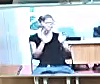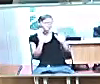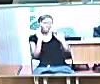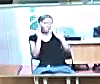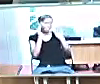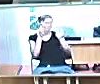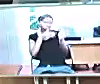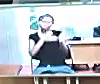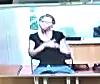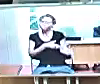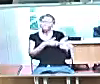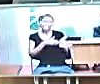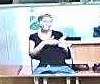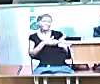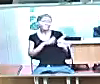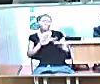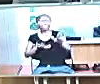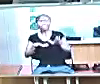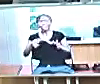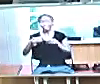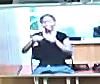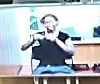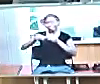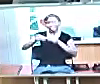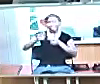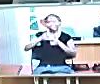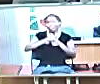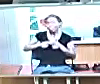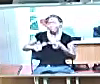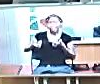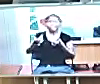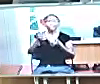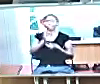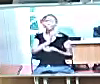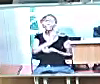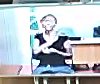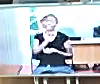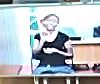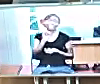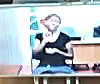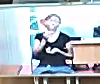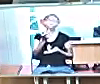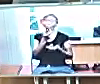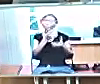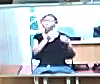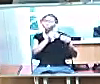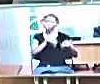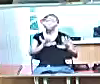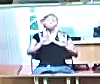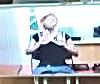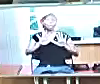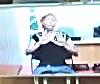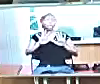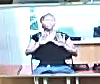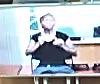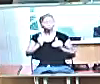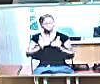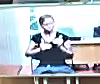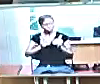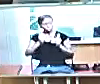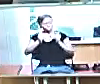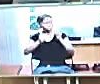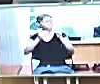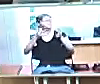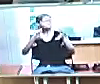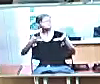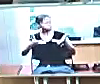efetivação de parte delas mas qualitativamente o processo é vem